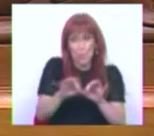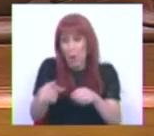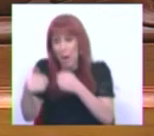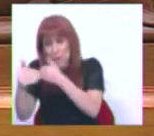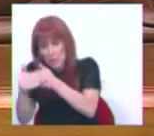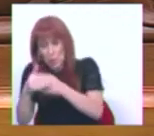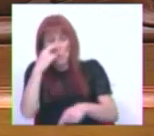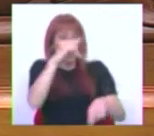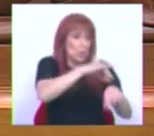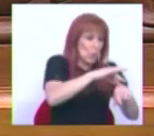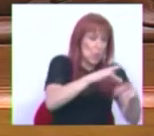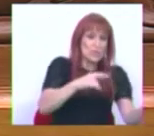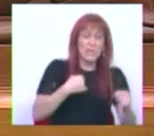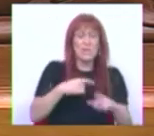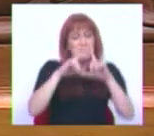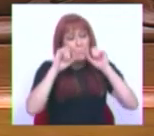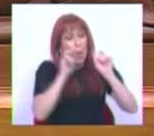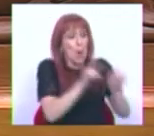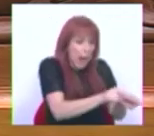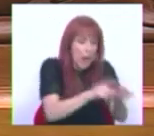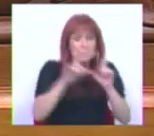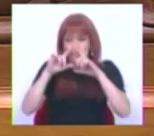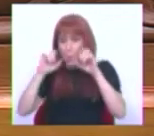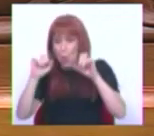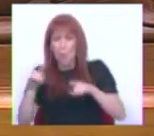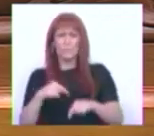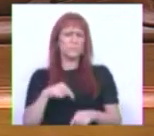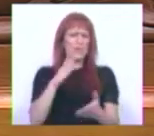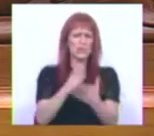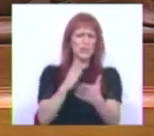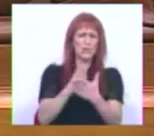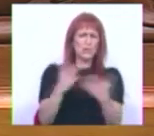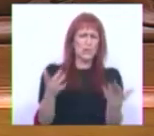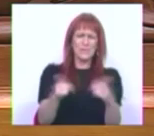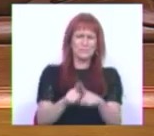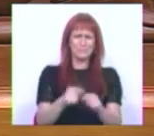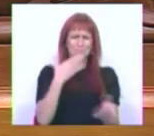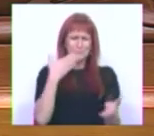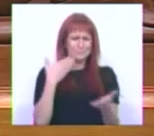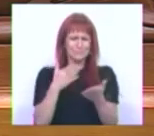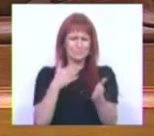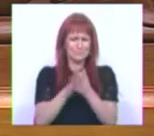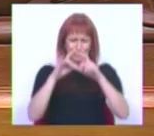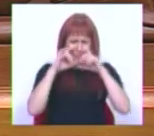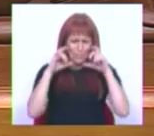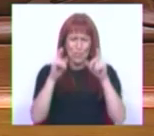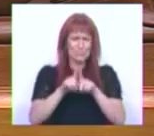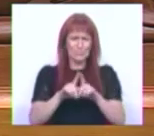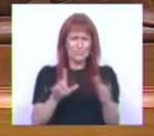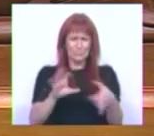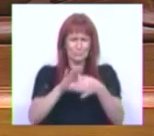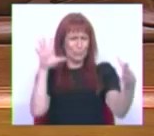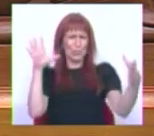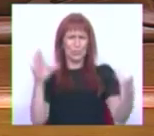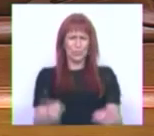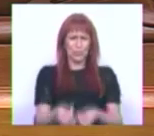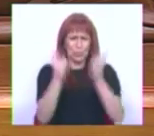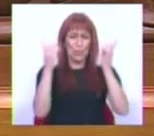ou doentes, se utiliza máscara, no caso das escolas, essa utilização não faz qualquer sentido.